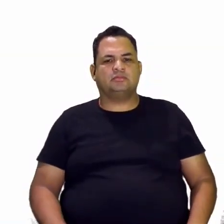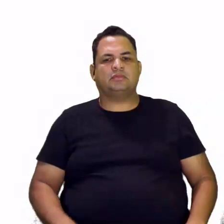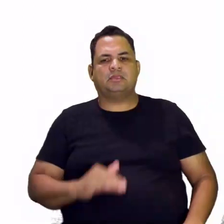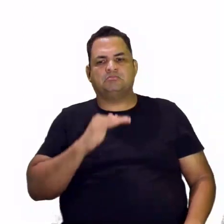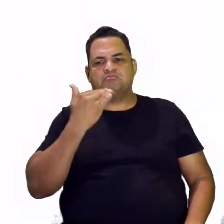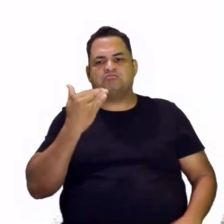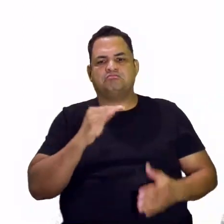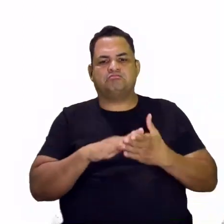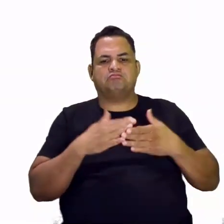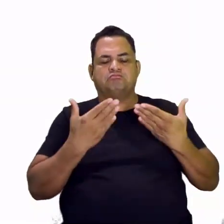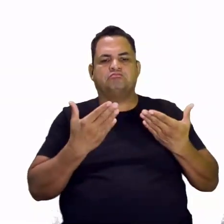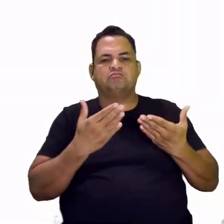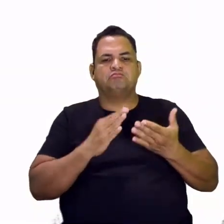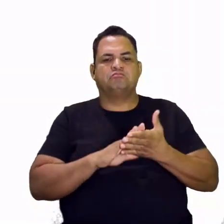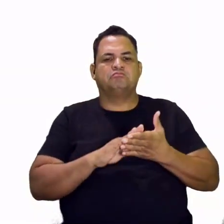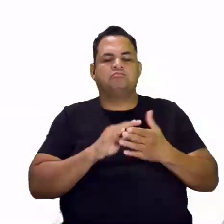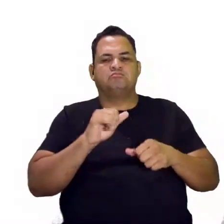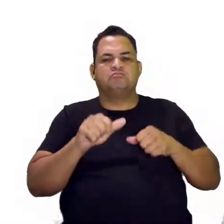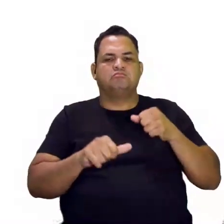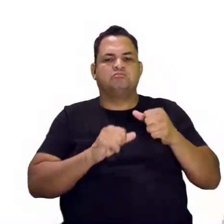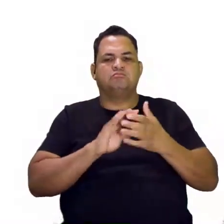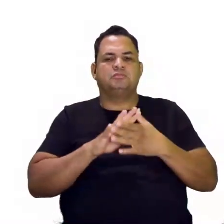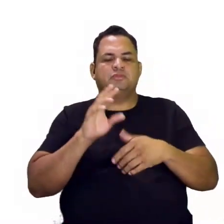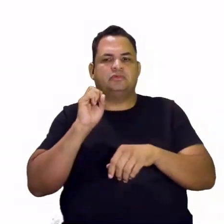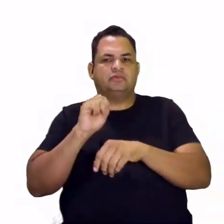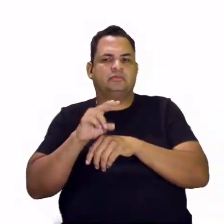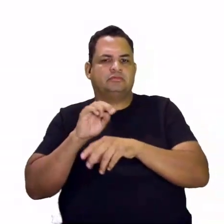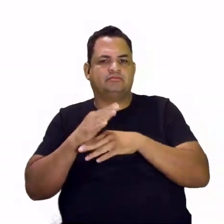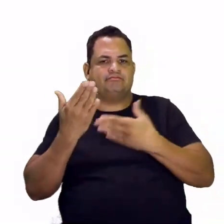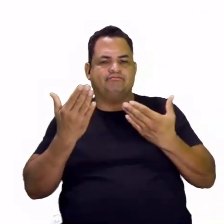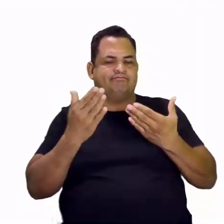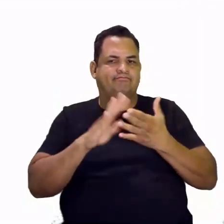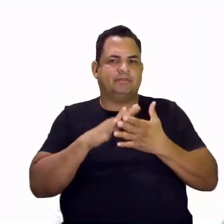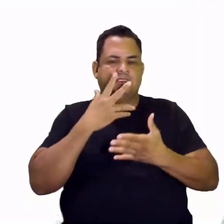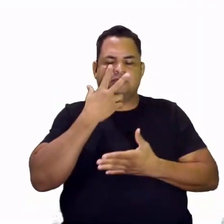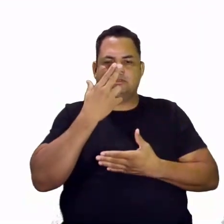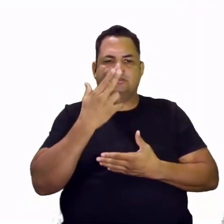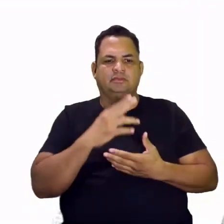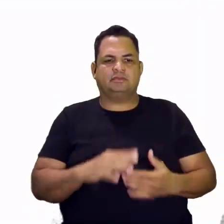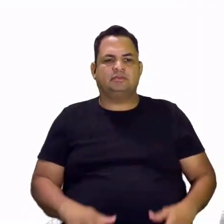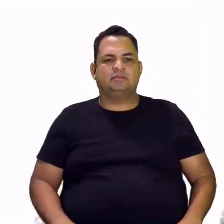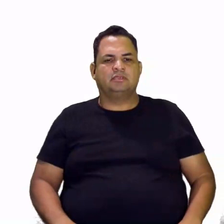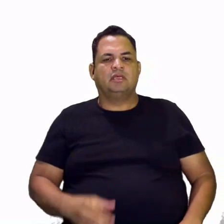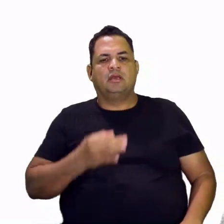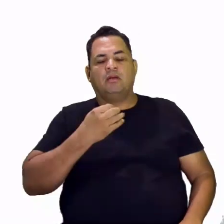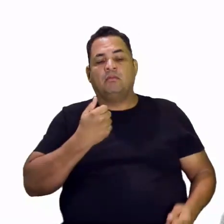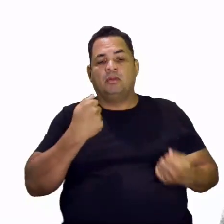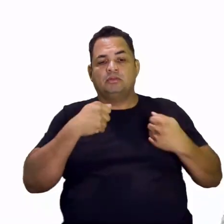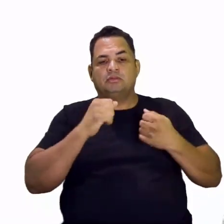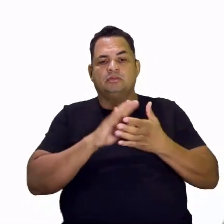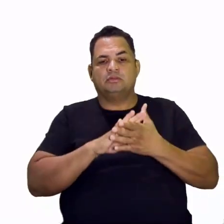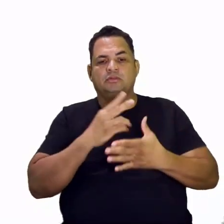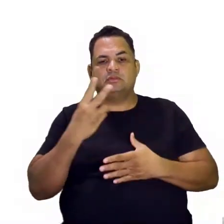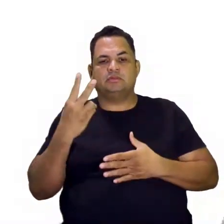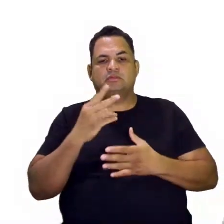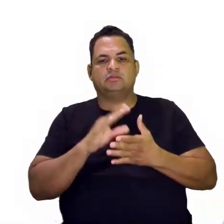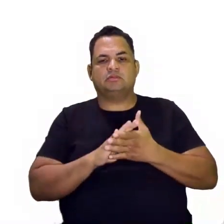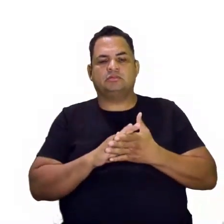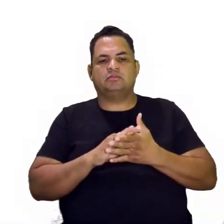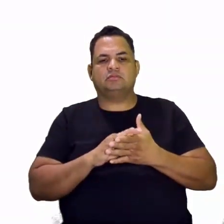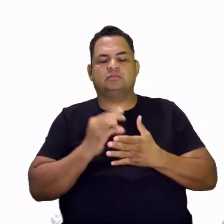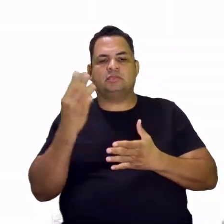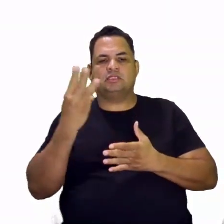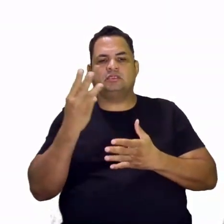morreu, o restinho dali se tornou o vírus, é algo parecido. A hipótese 3 é chamada de